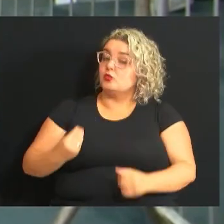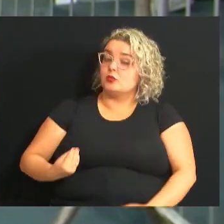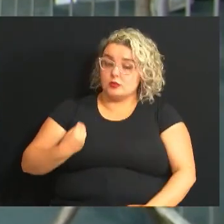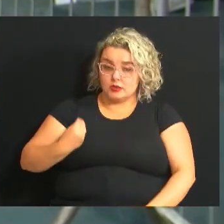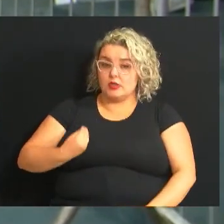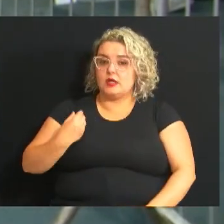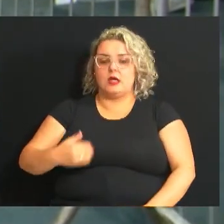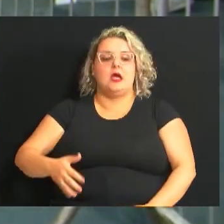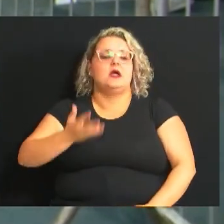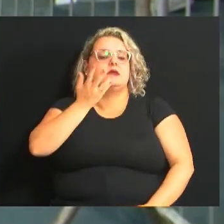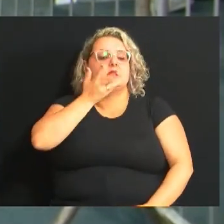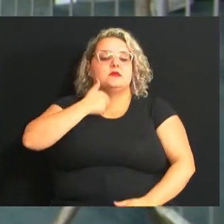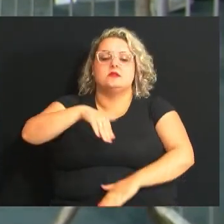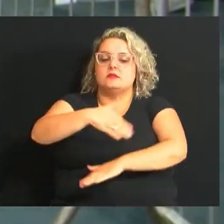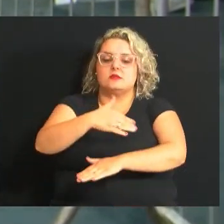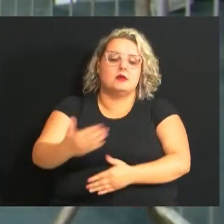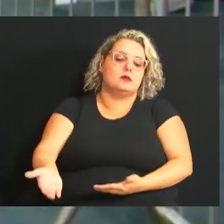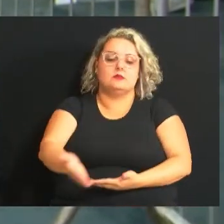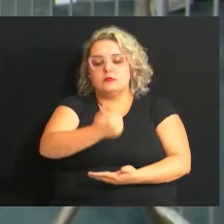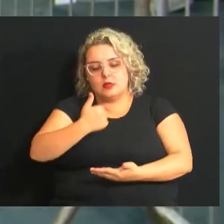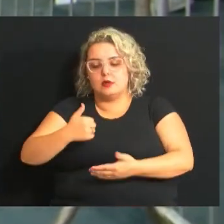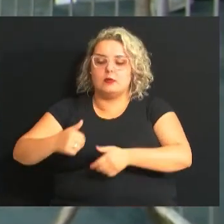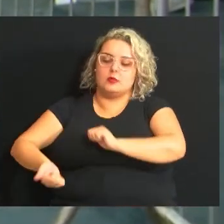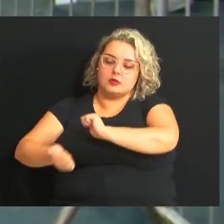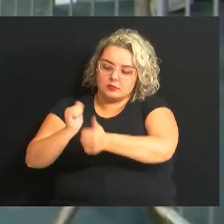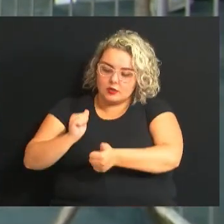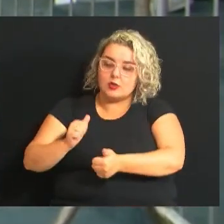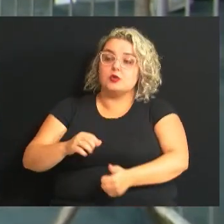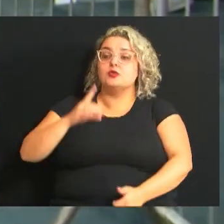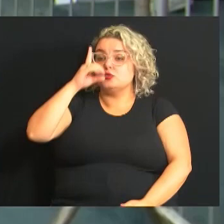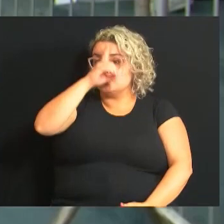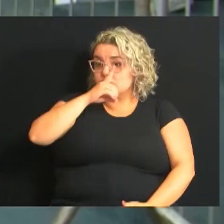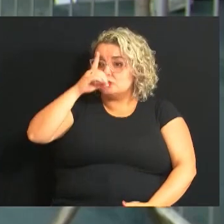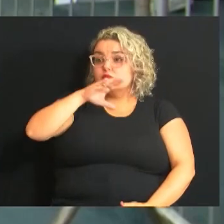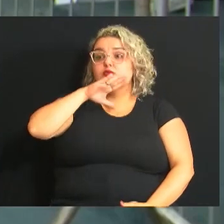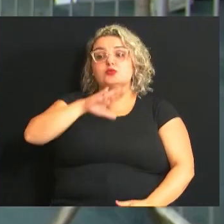rua, inclusive aos domingos à tarde, todos estão